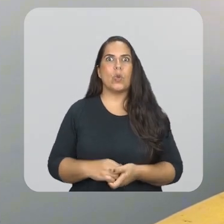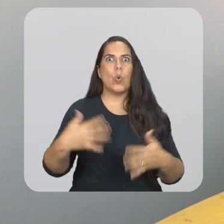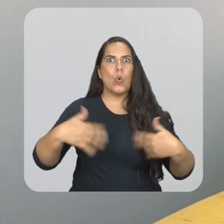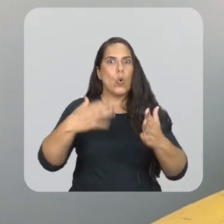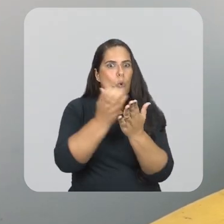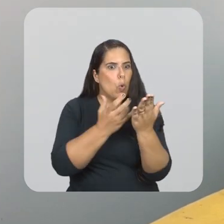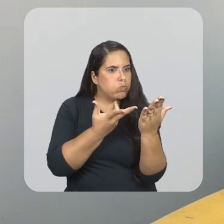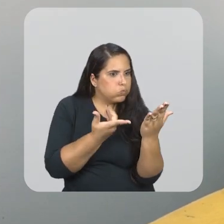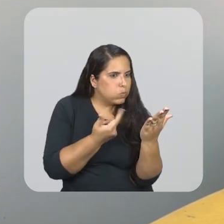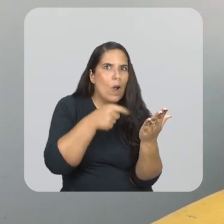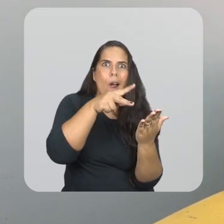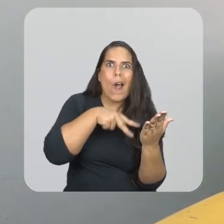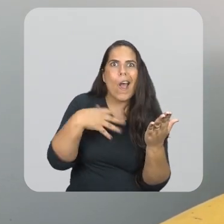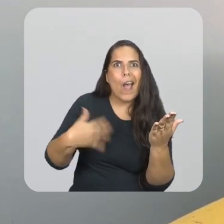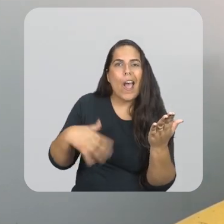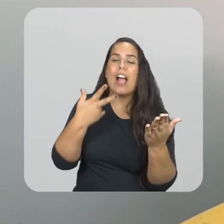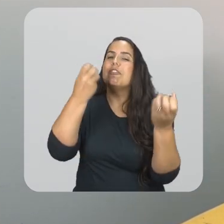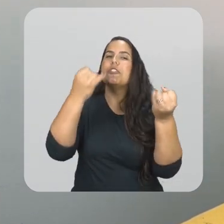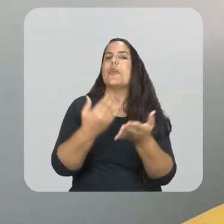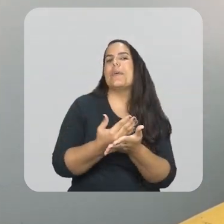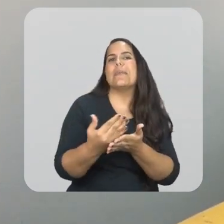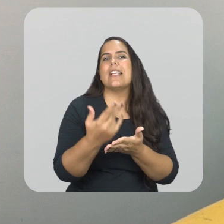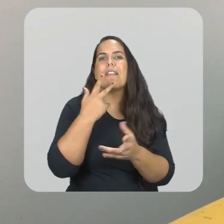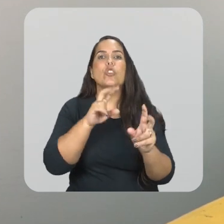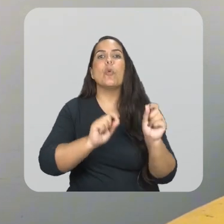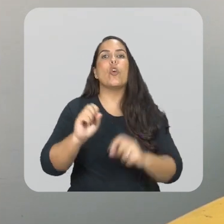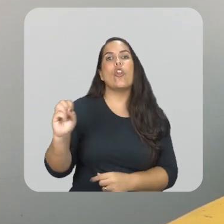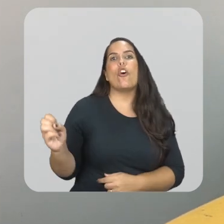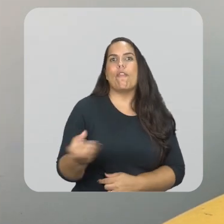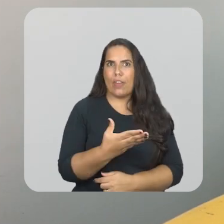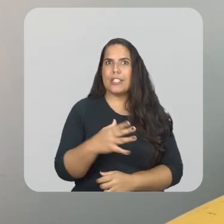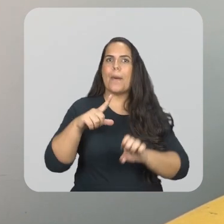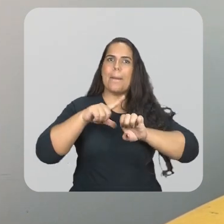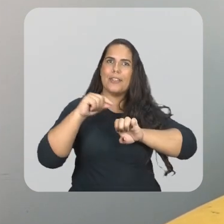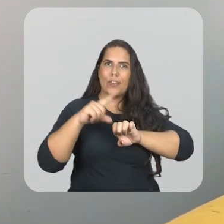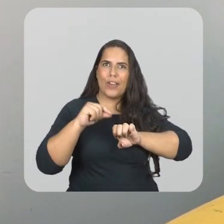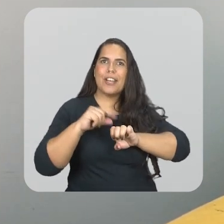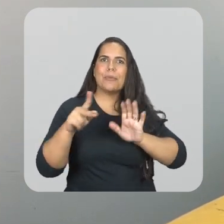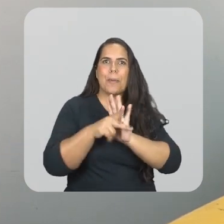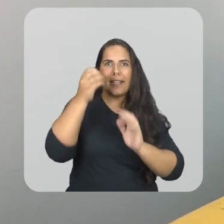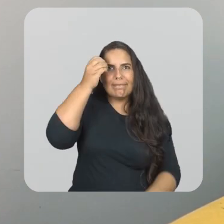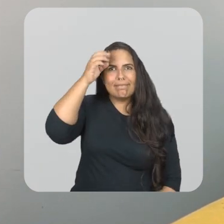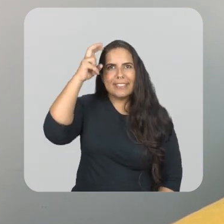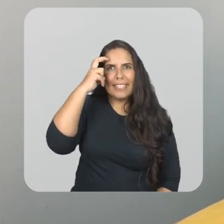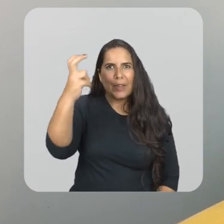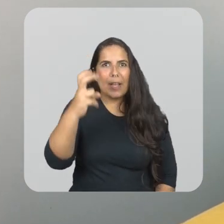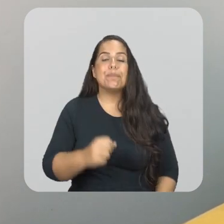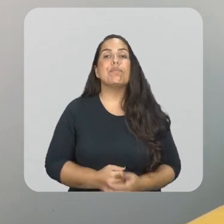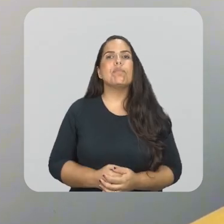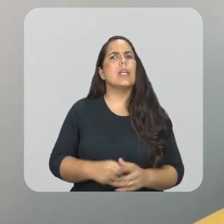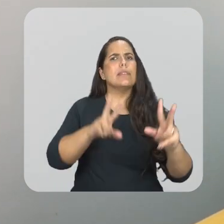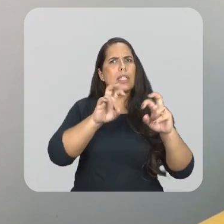esse currículo incrível, agora nós vamos começar para falar sobre inovação, empreendedorismo e propriedade intelectual, que são